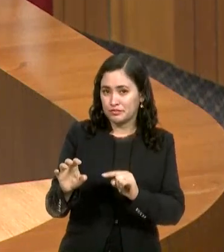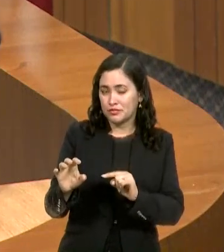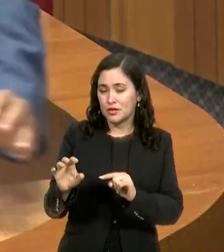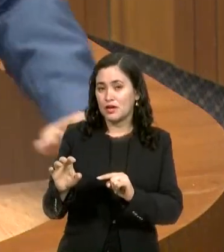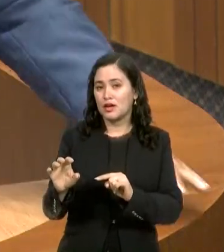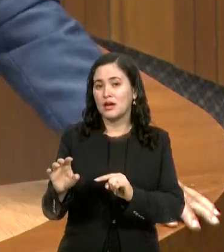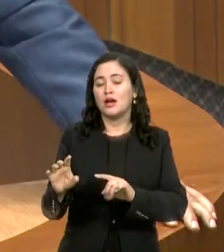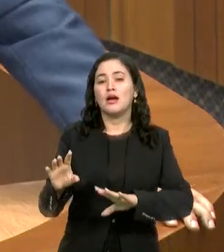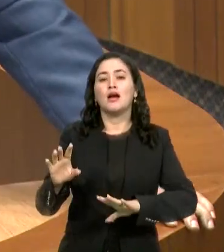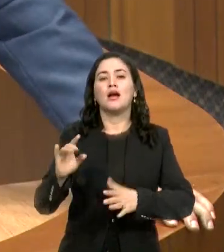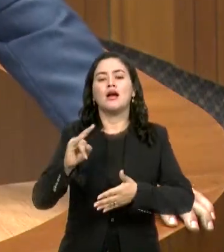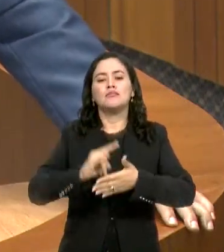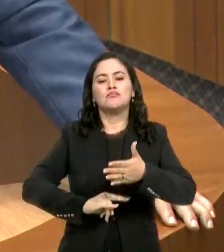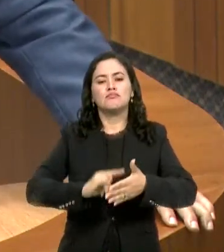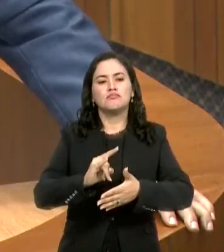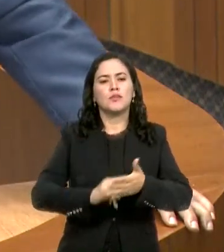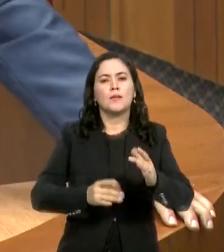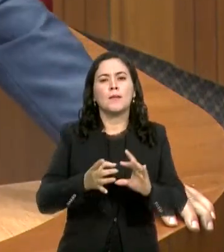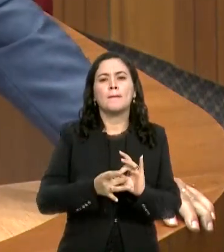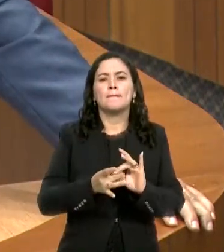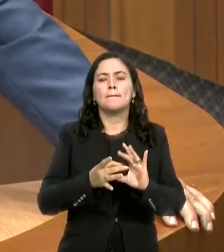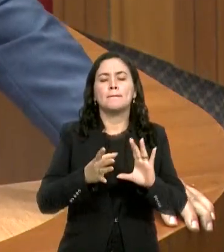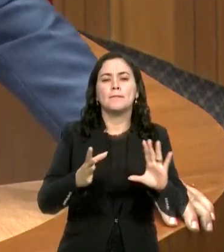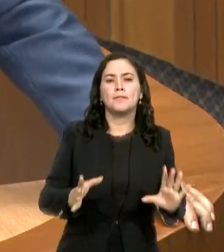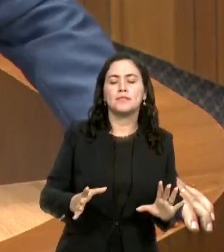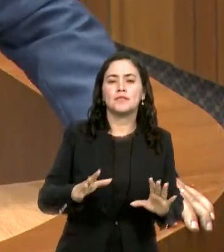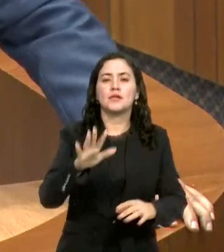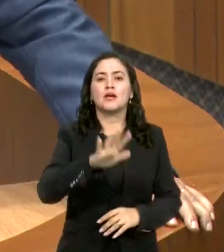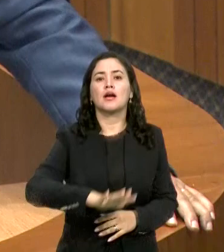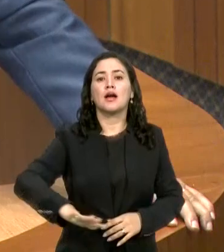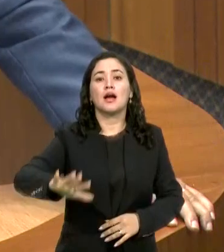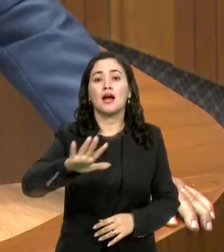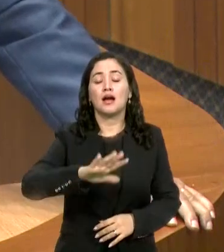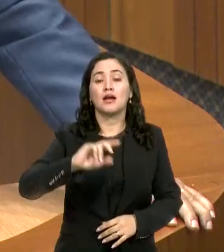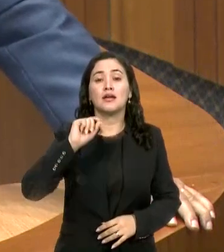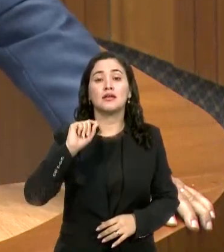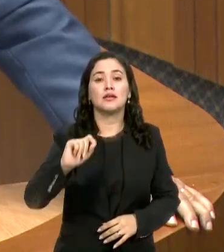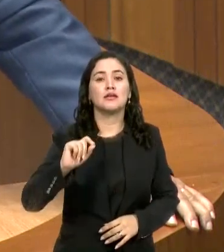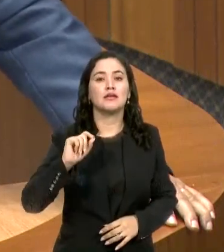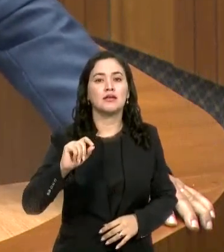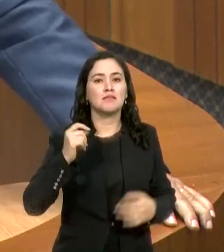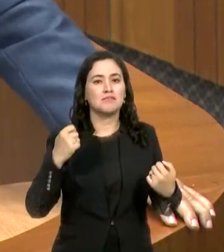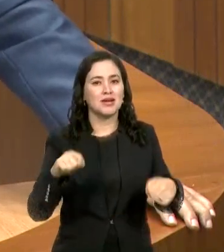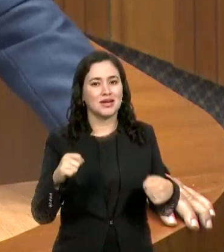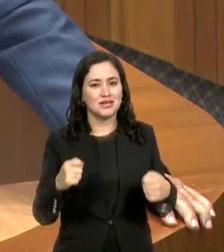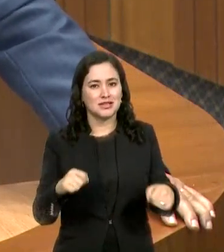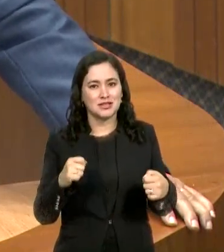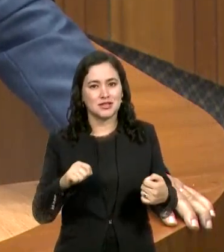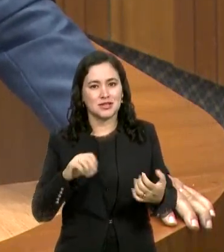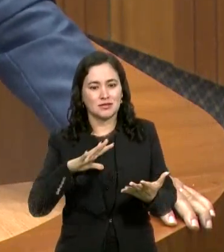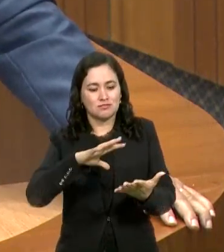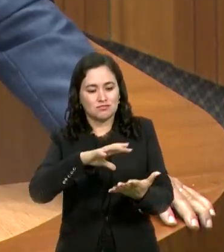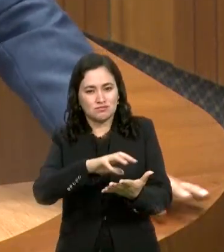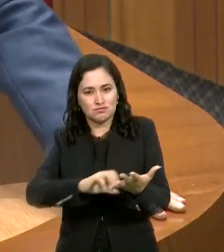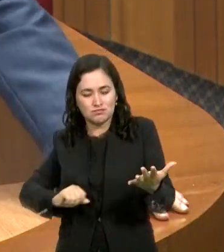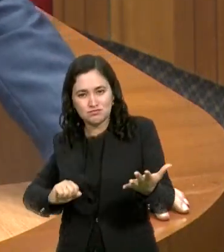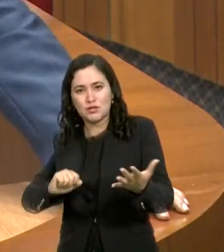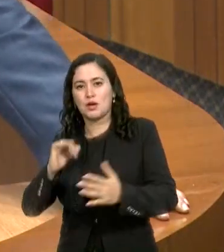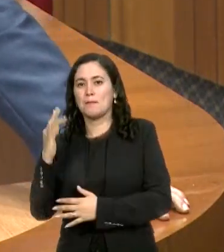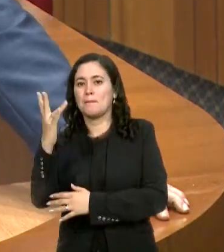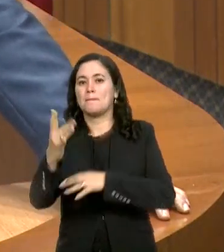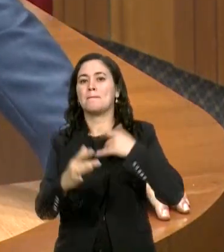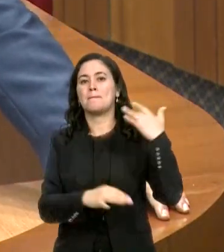que requerem supressão das matas nativas e também com impacto em comunidades